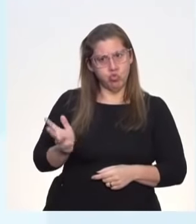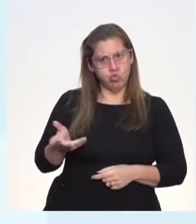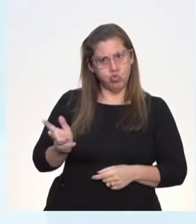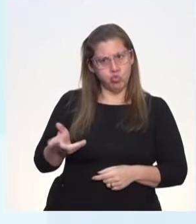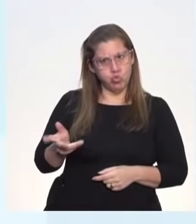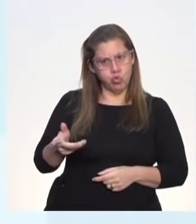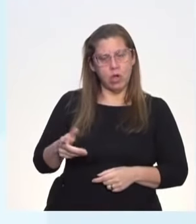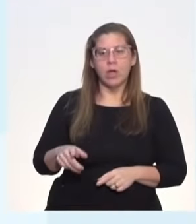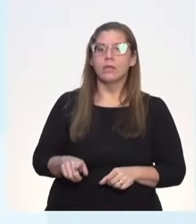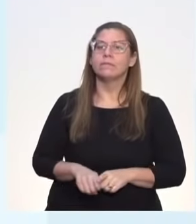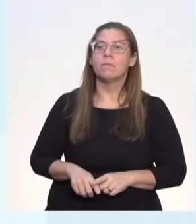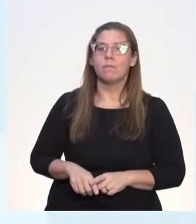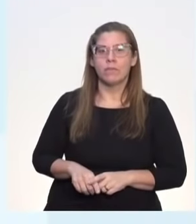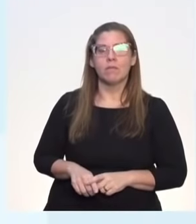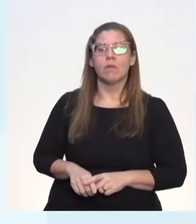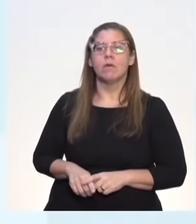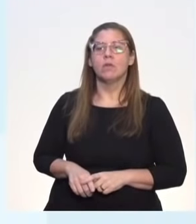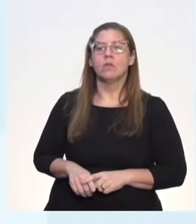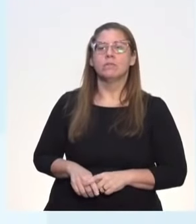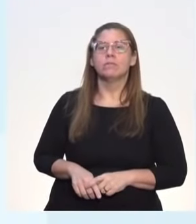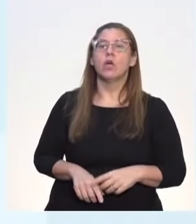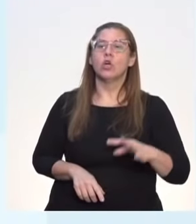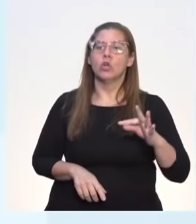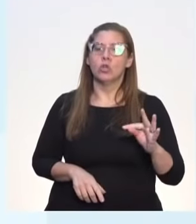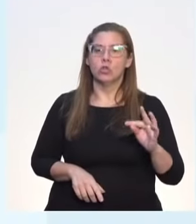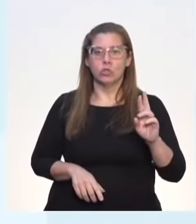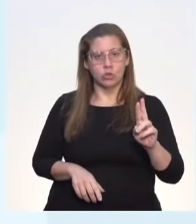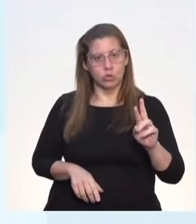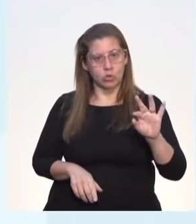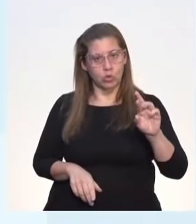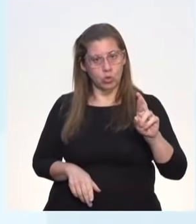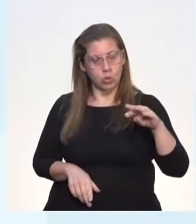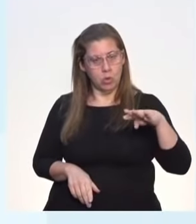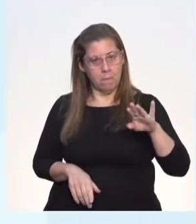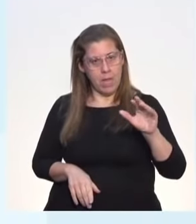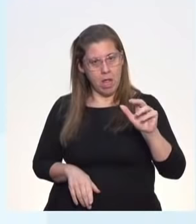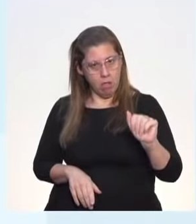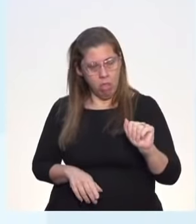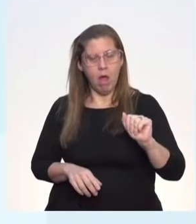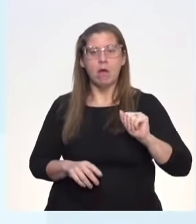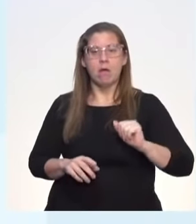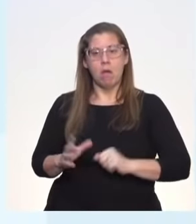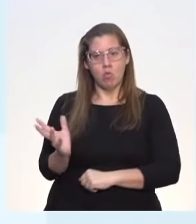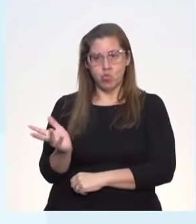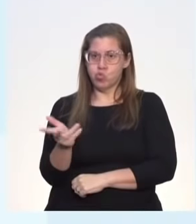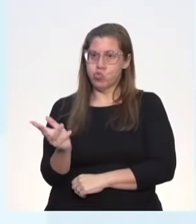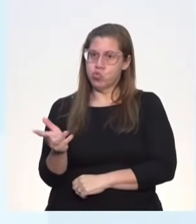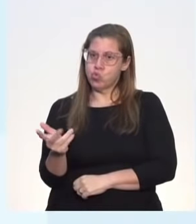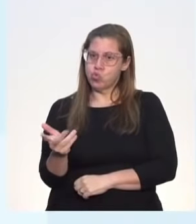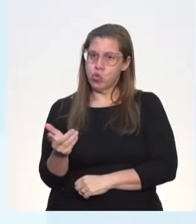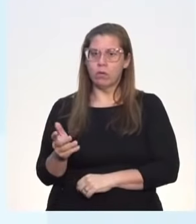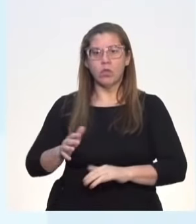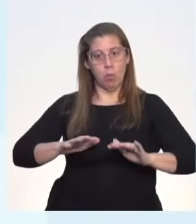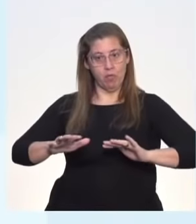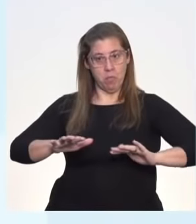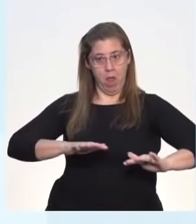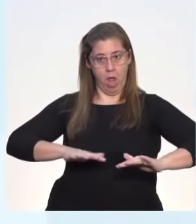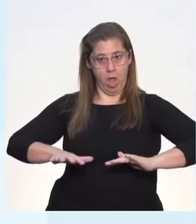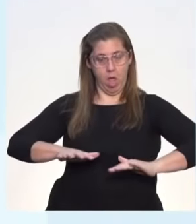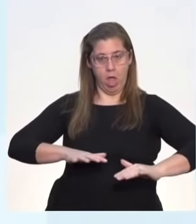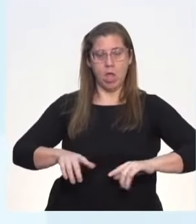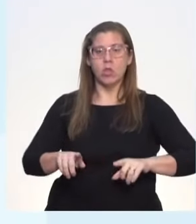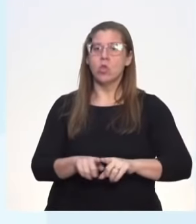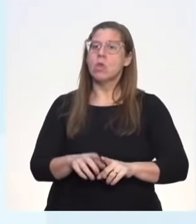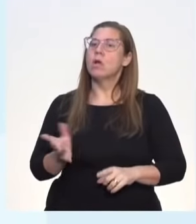dar velocidade para turbina Pois é definida para as coisas em pleno movimento e quanto maior a massa